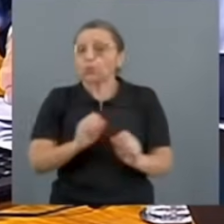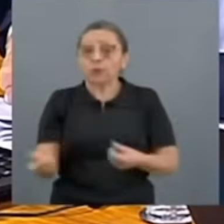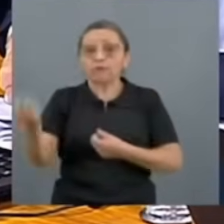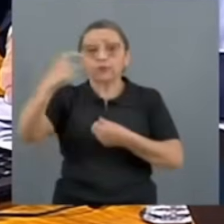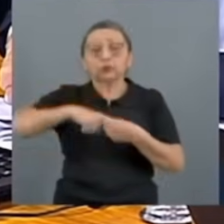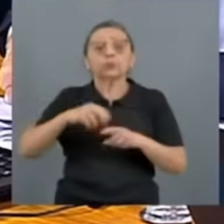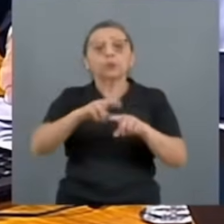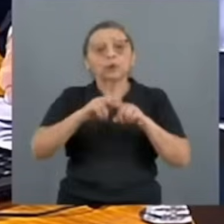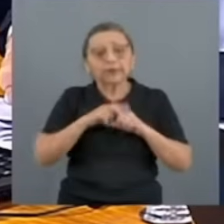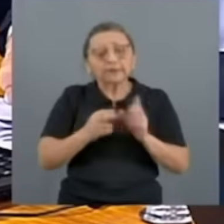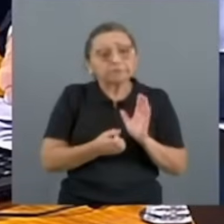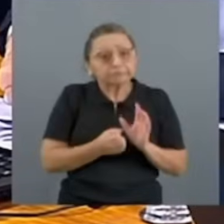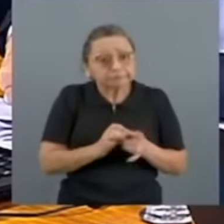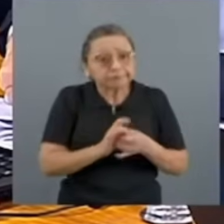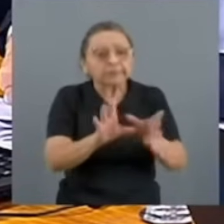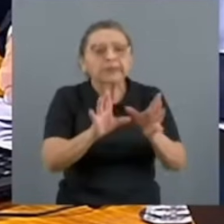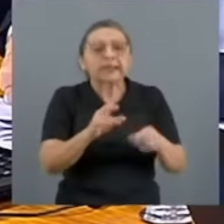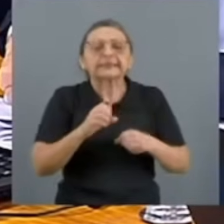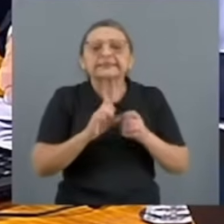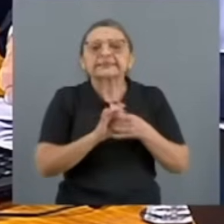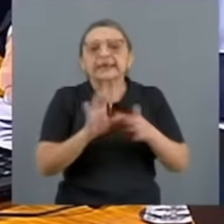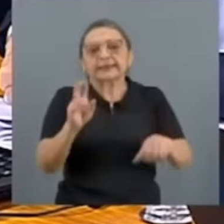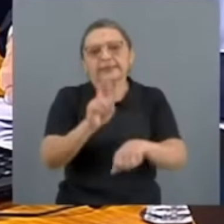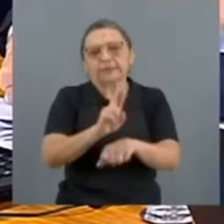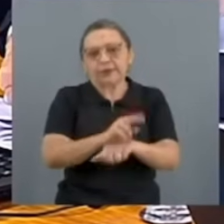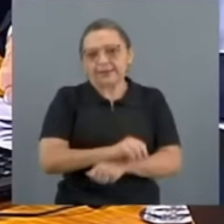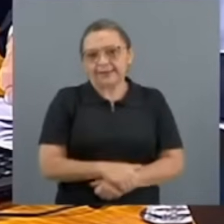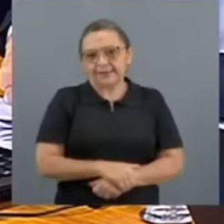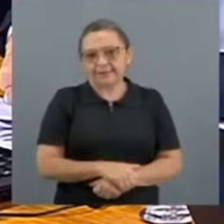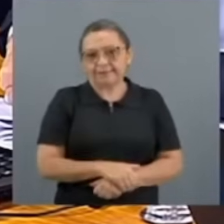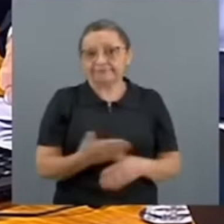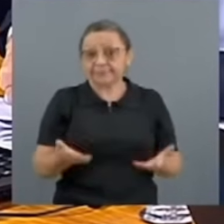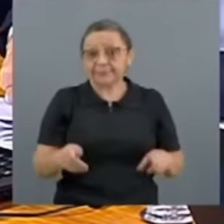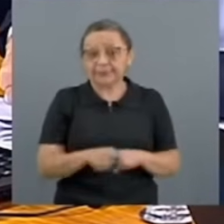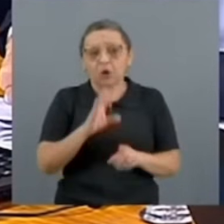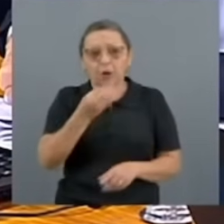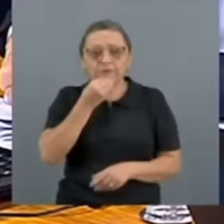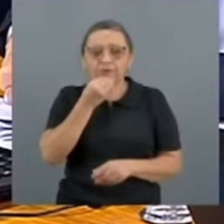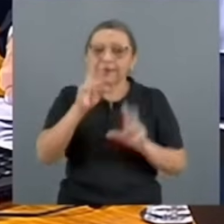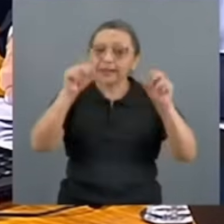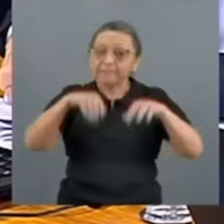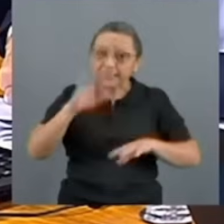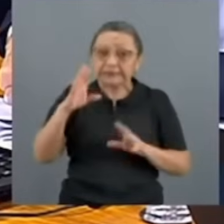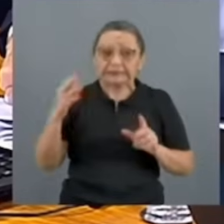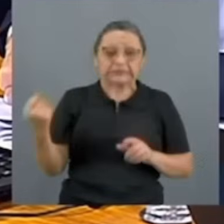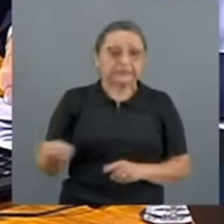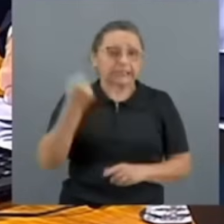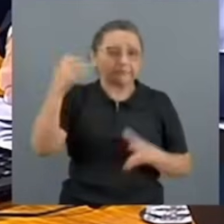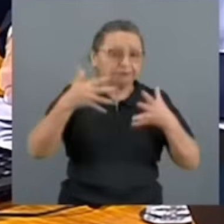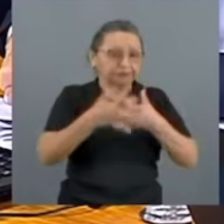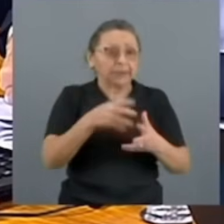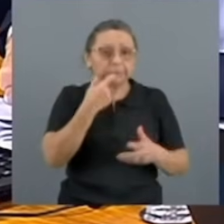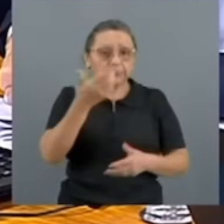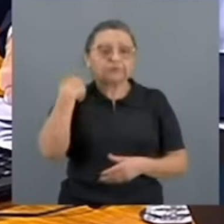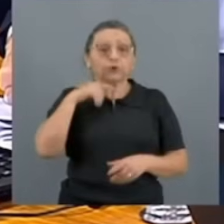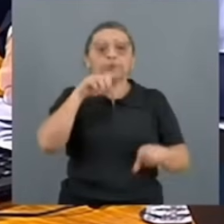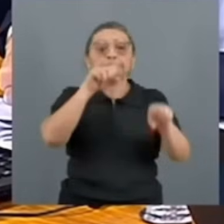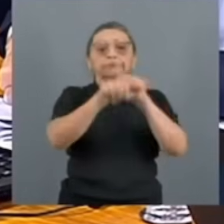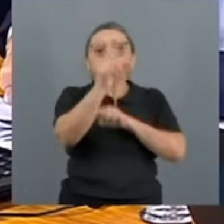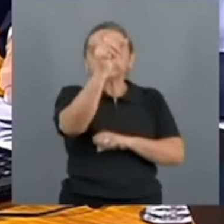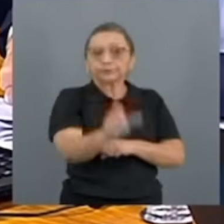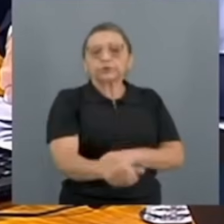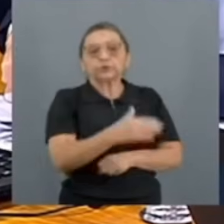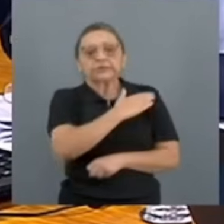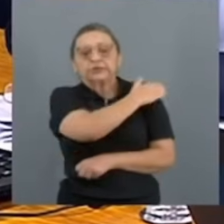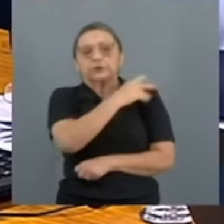causa desse benefício da saída temporária. E, obviamente, o caso mais emblemático, recente, que foi o assassinato do sargento